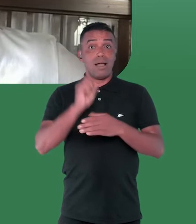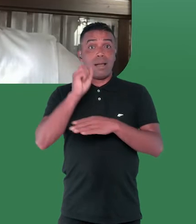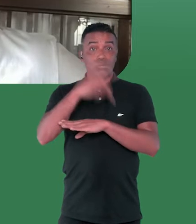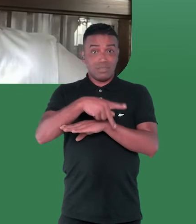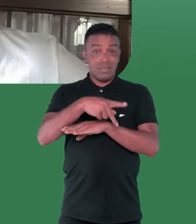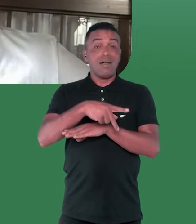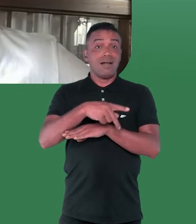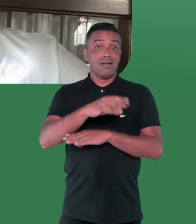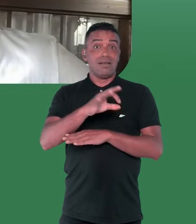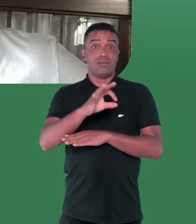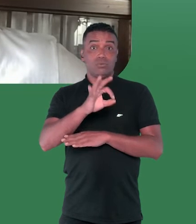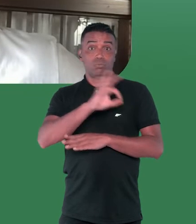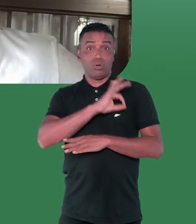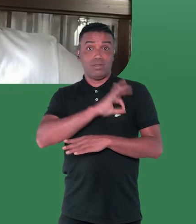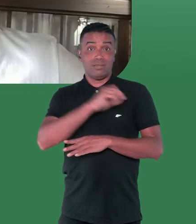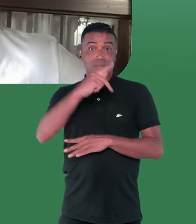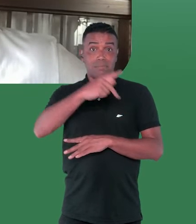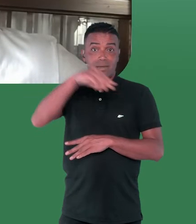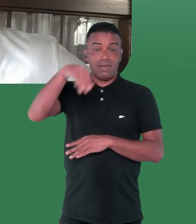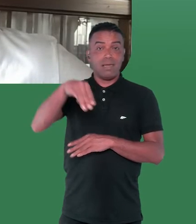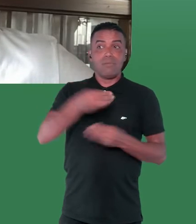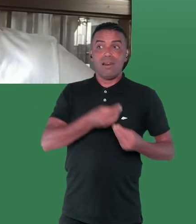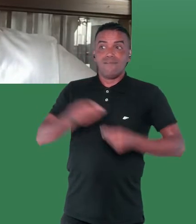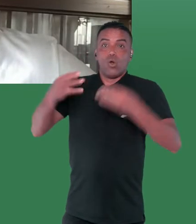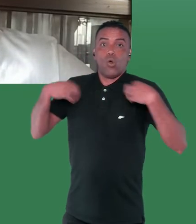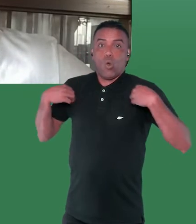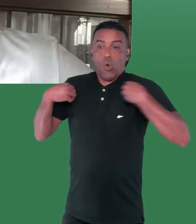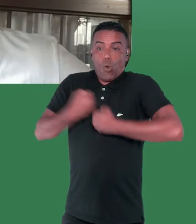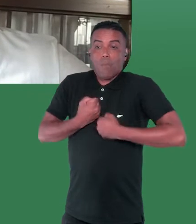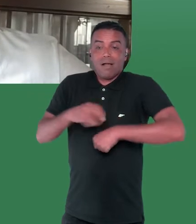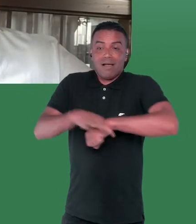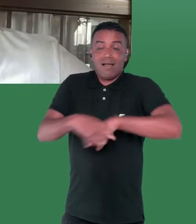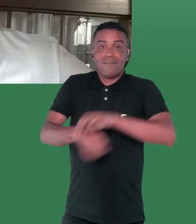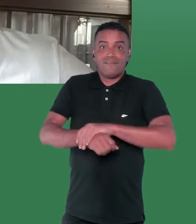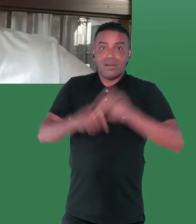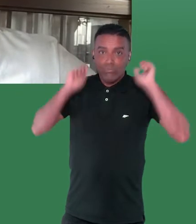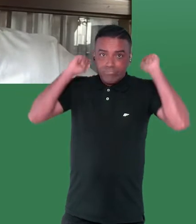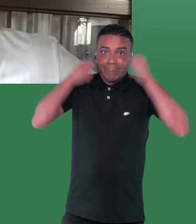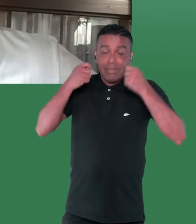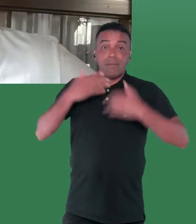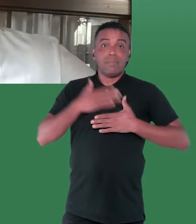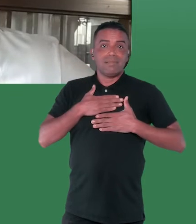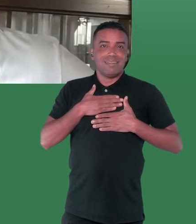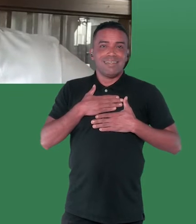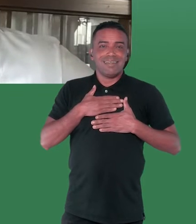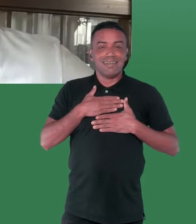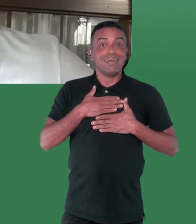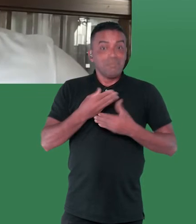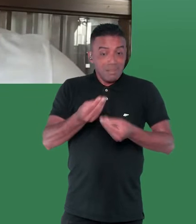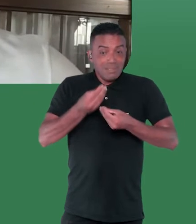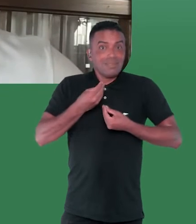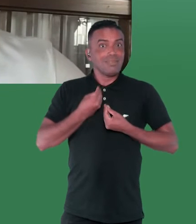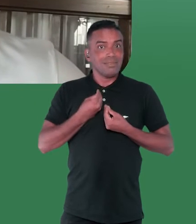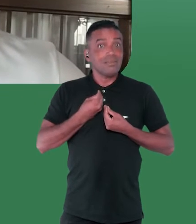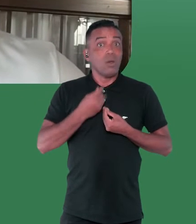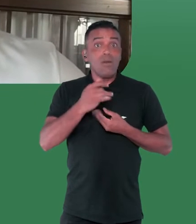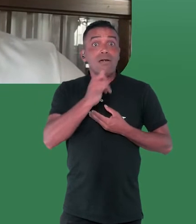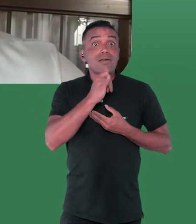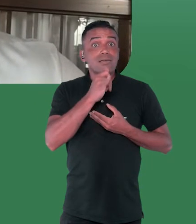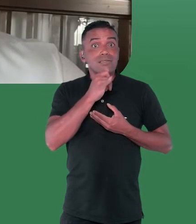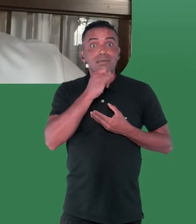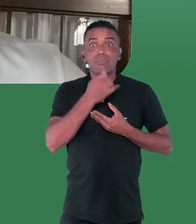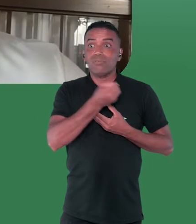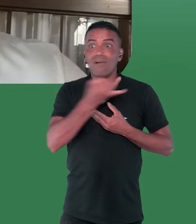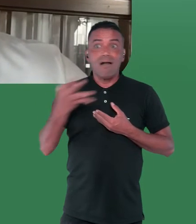no dia seguinte e foi lá levar um capote para mim, levar uma blusa para mim. Isso, Imagina. isso é um exemplo de